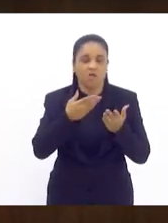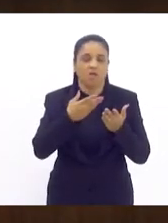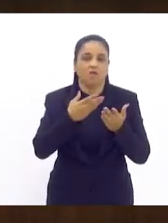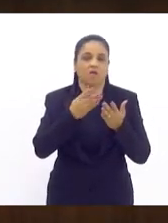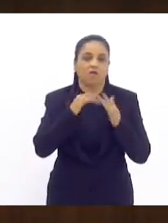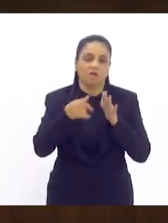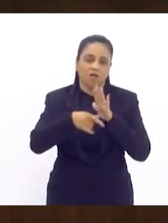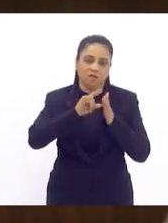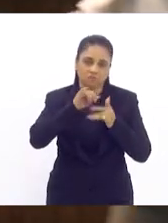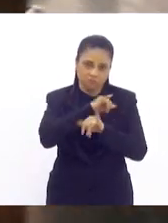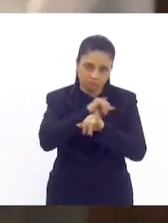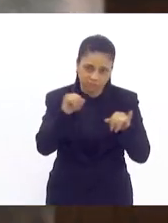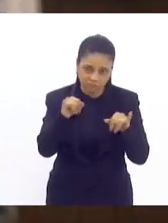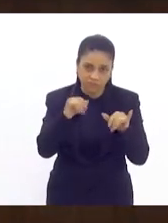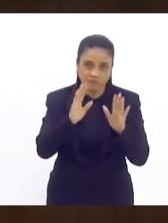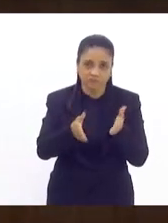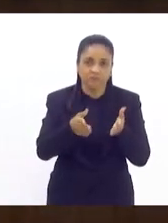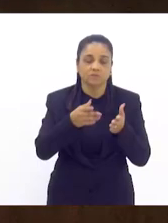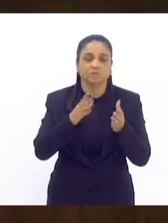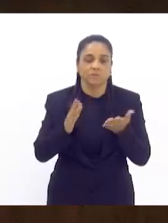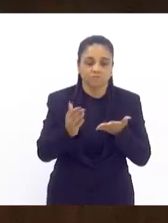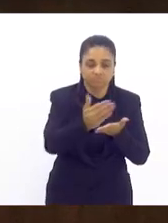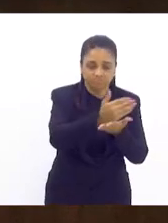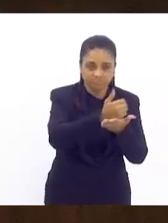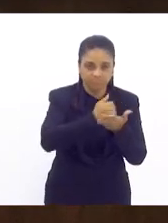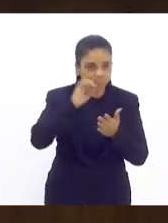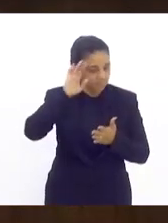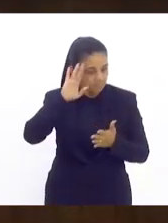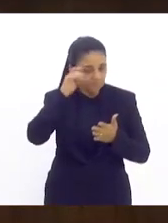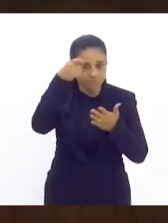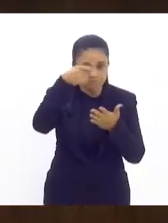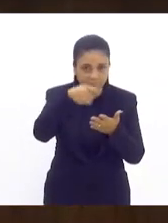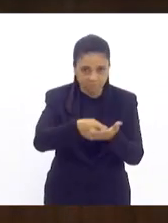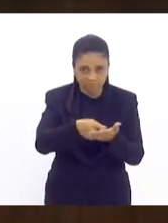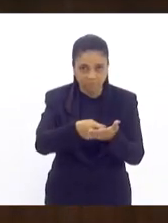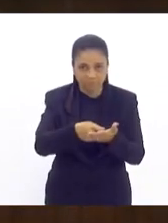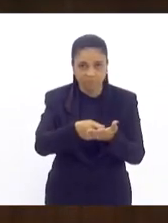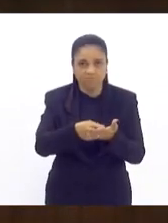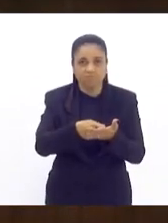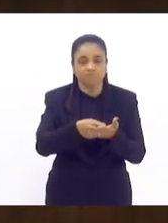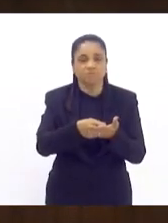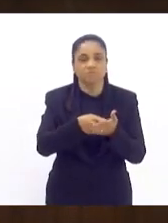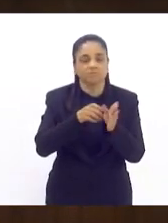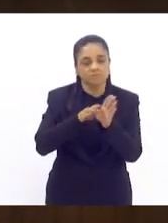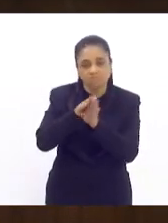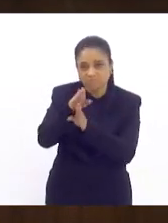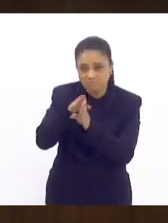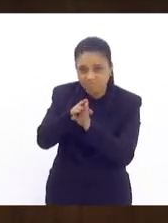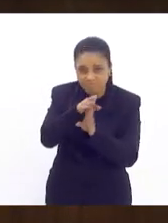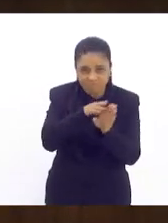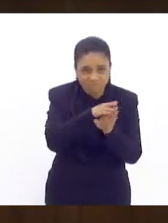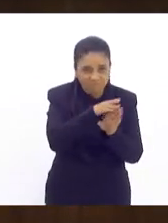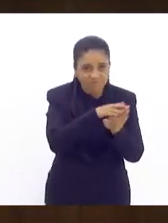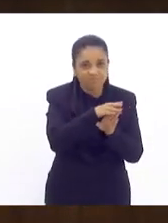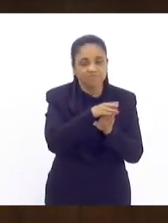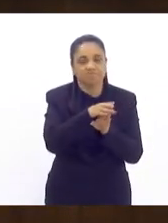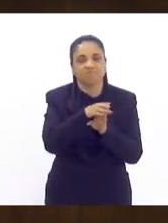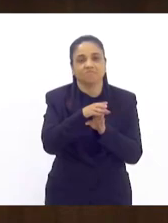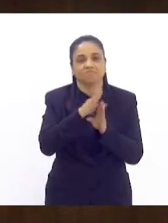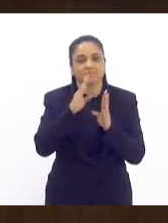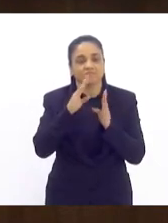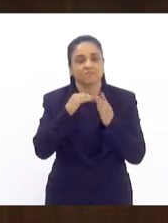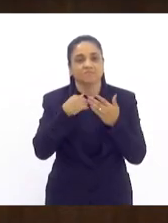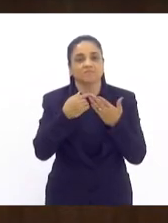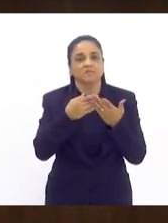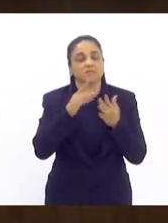mensalmente um apanhado das decisões dessa ccj por Óbvio para nortear E servir de balizador das decisões que foram